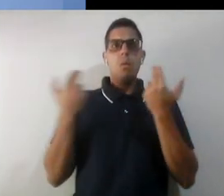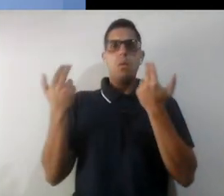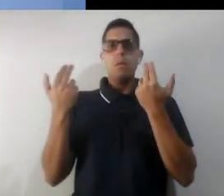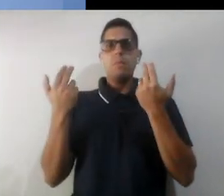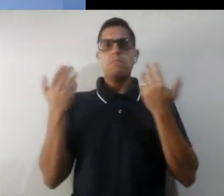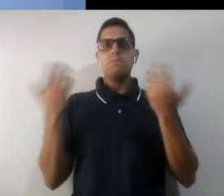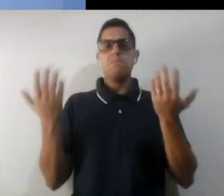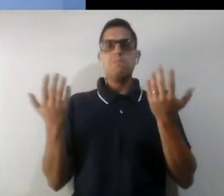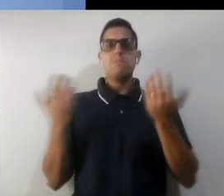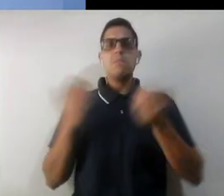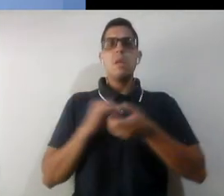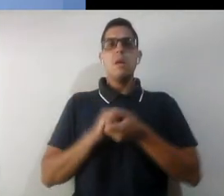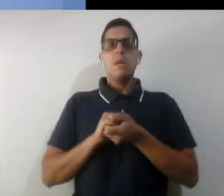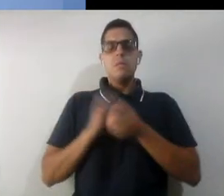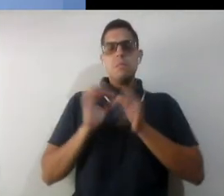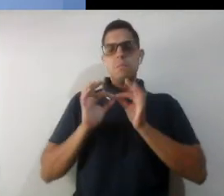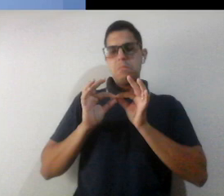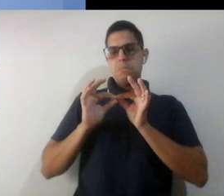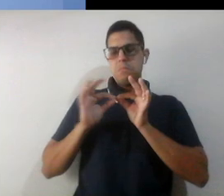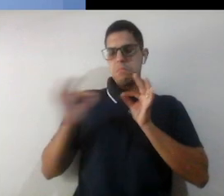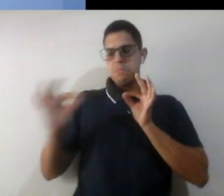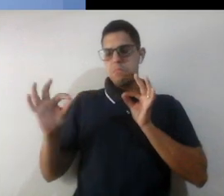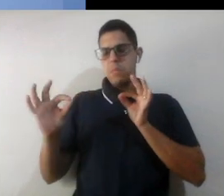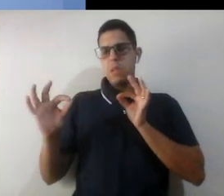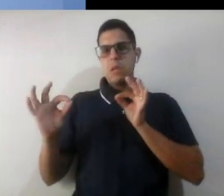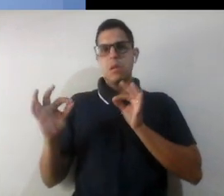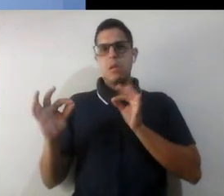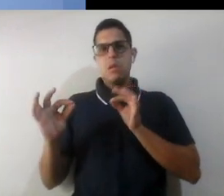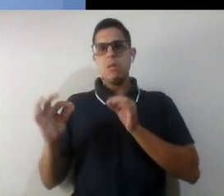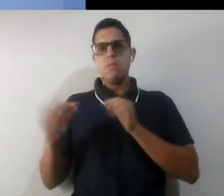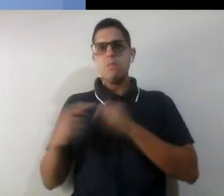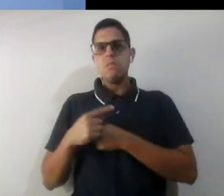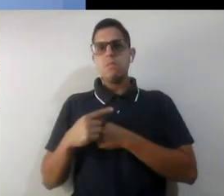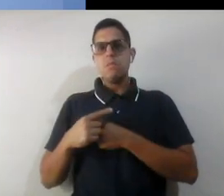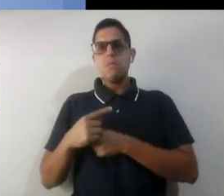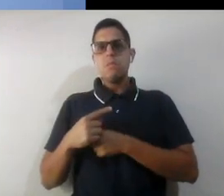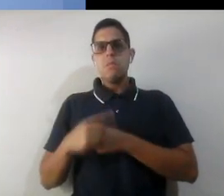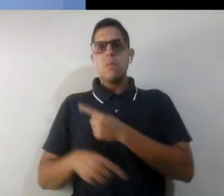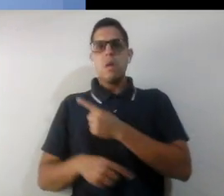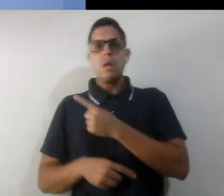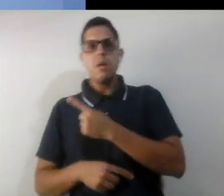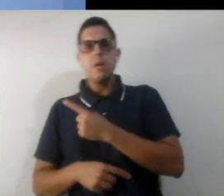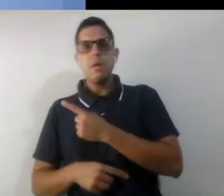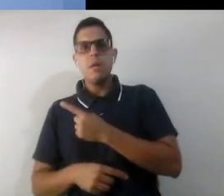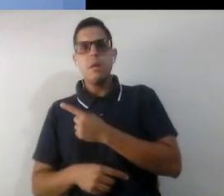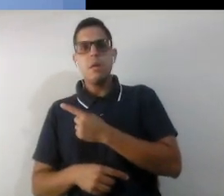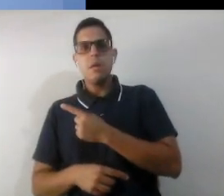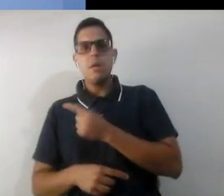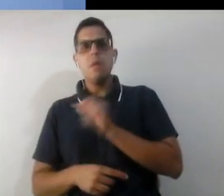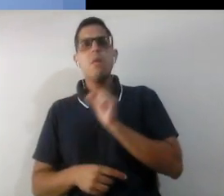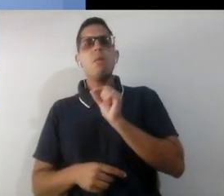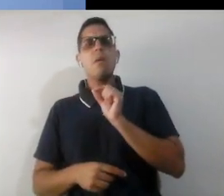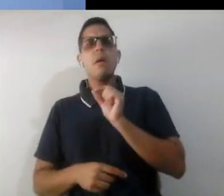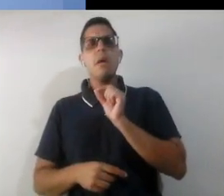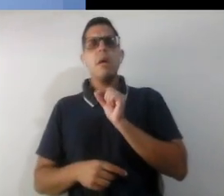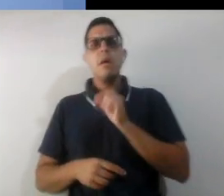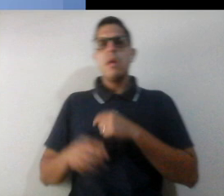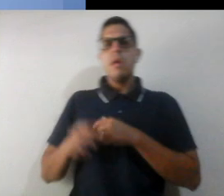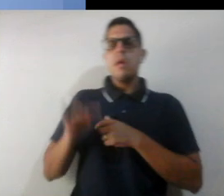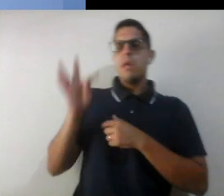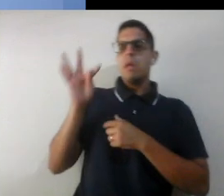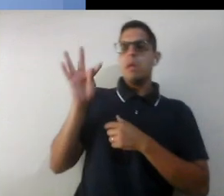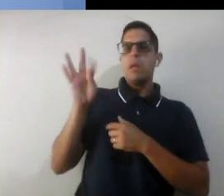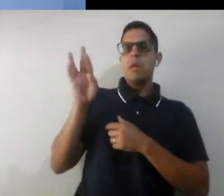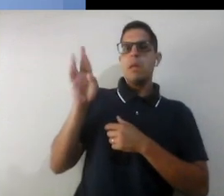E o que é que vem a ver o diastímetro? São as famosas trenas, conhecidas como trenas. Então, a